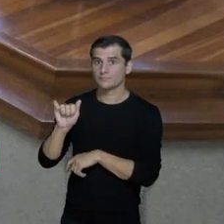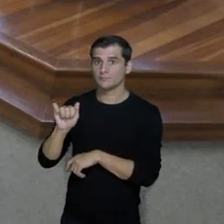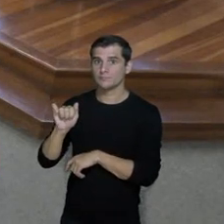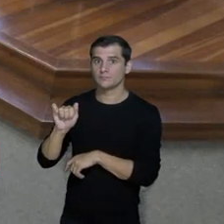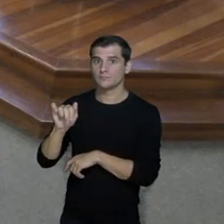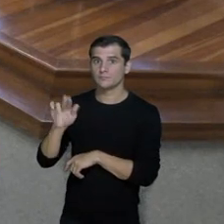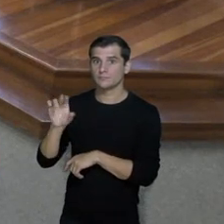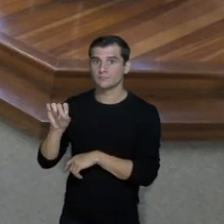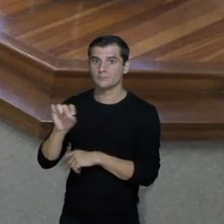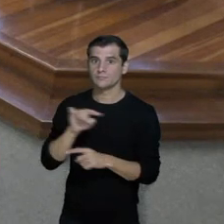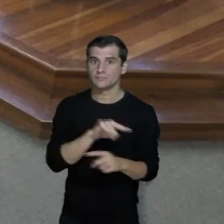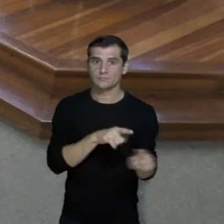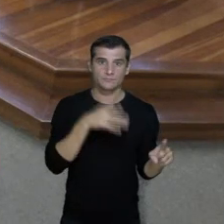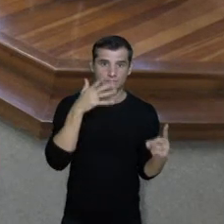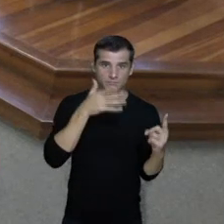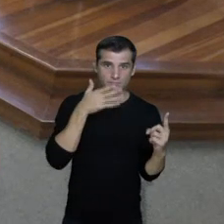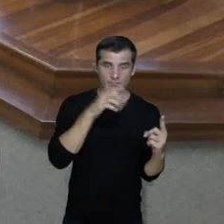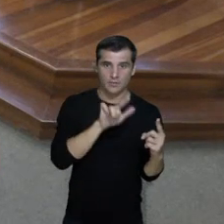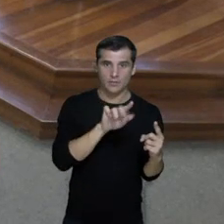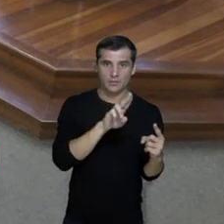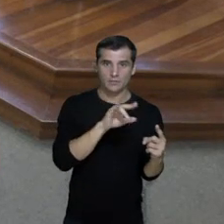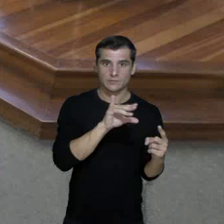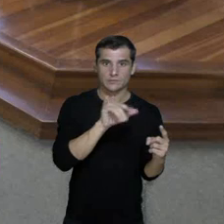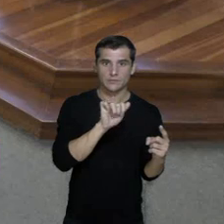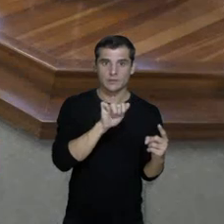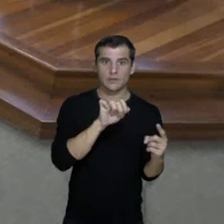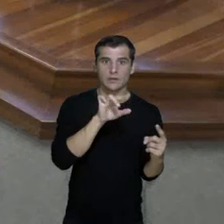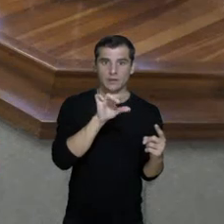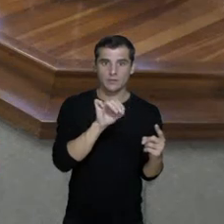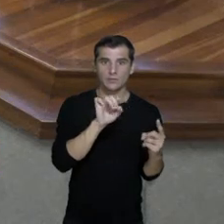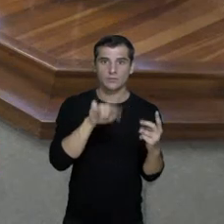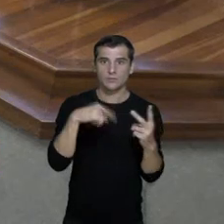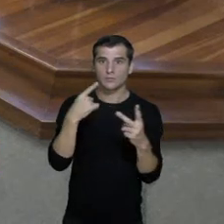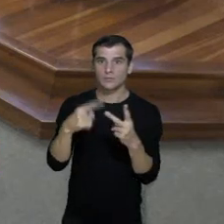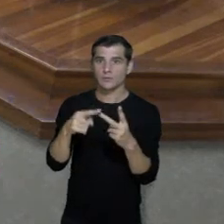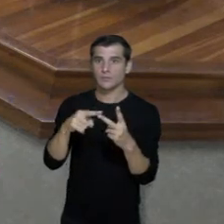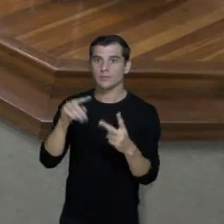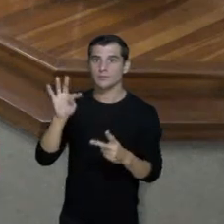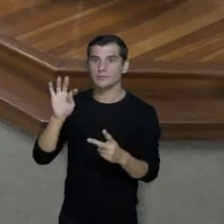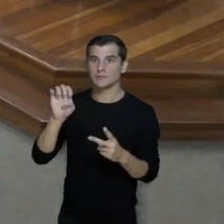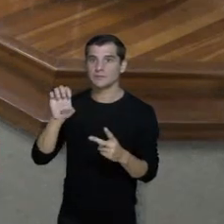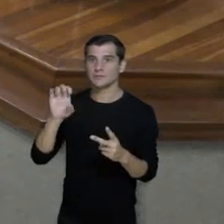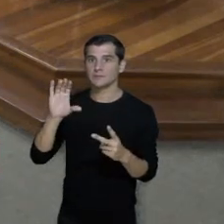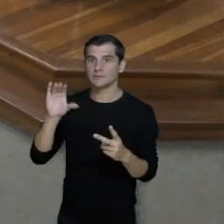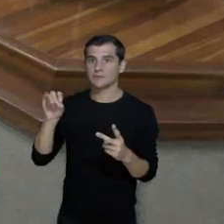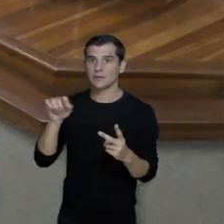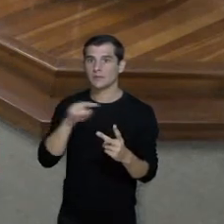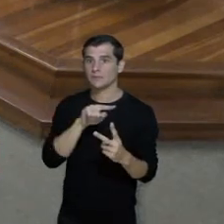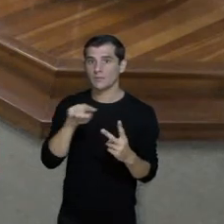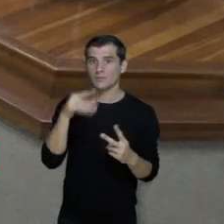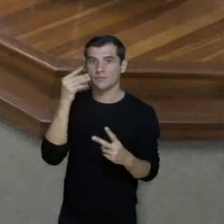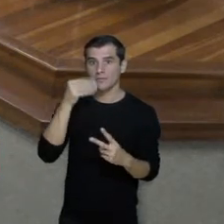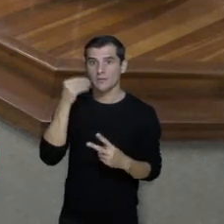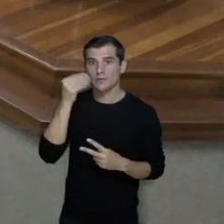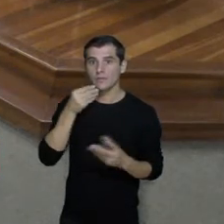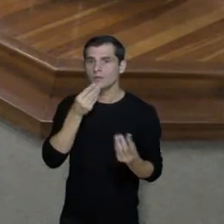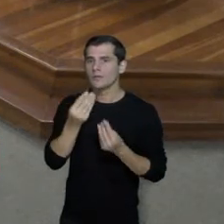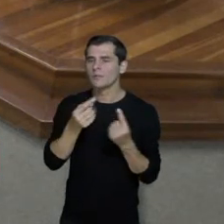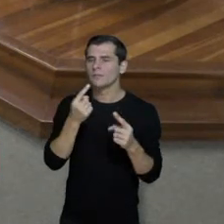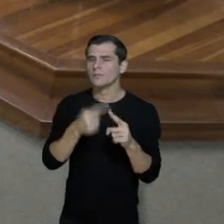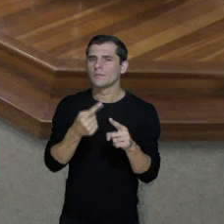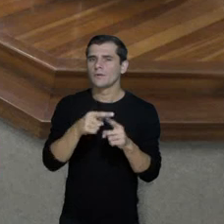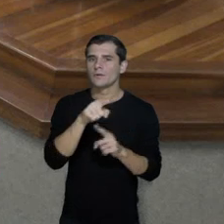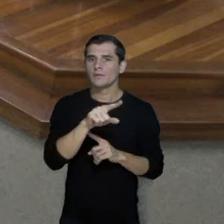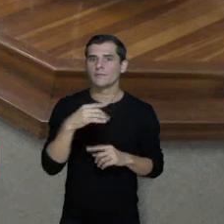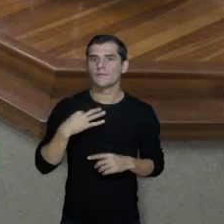alteco não tem Fórmula Mágica cada um falando as suas experiências e por porque são voluntários do educando cidadãos